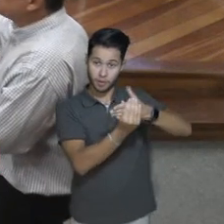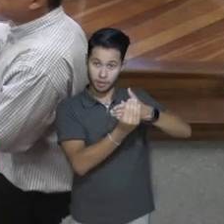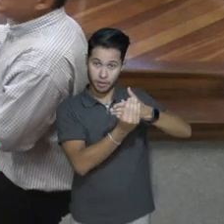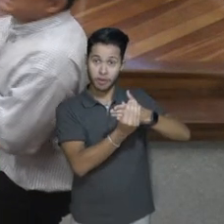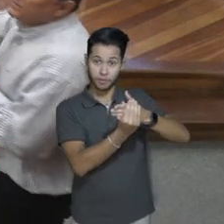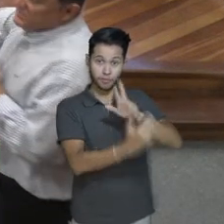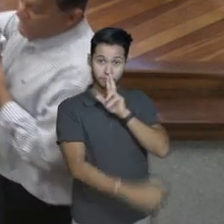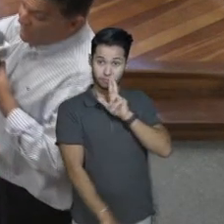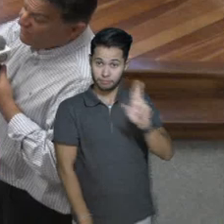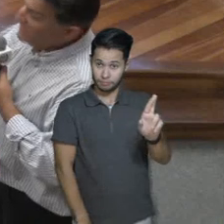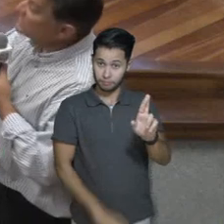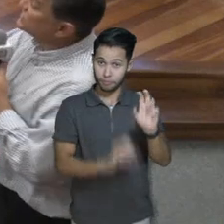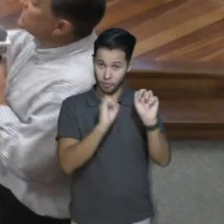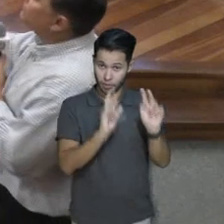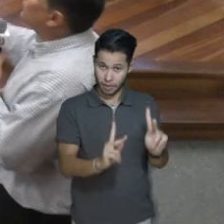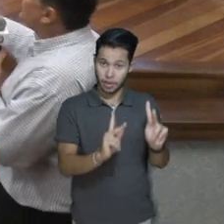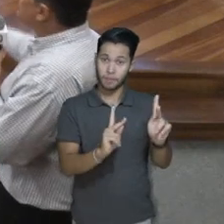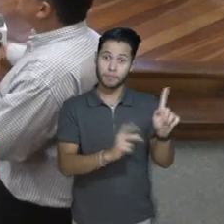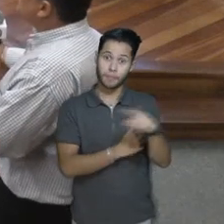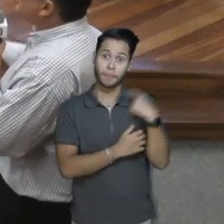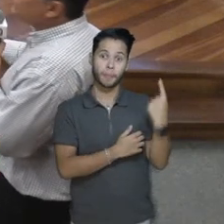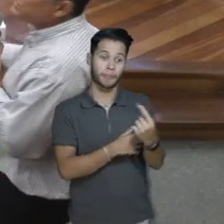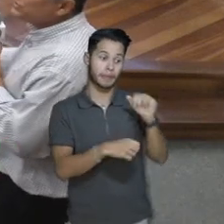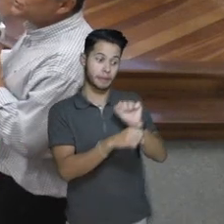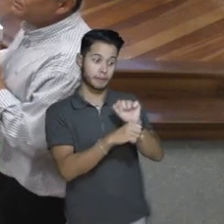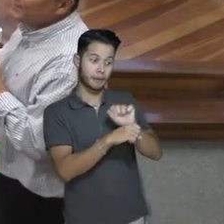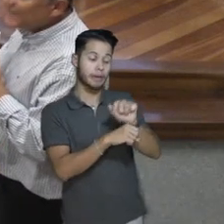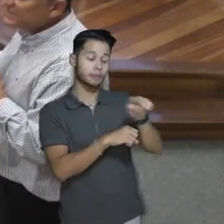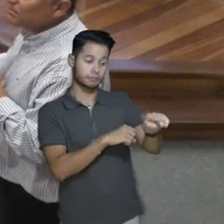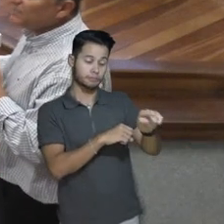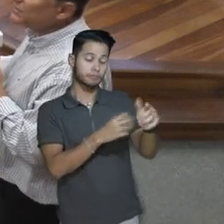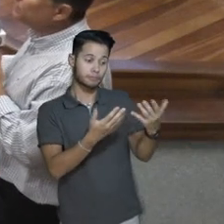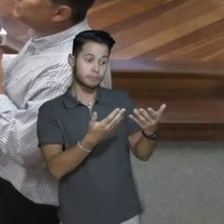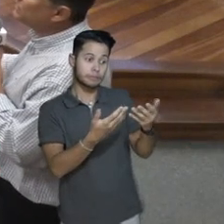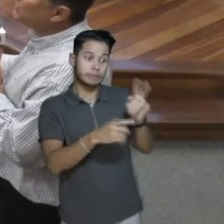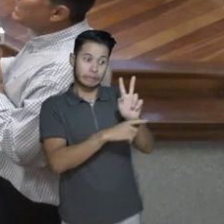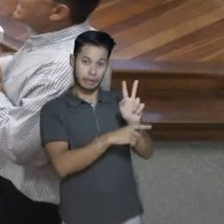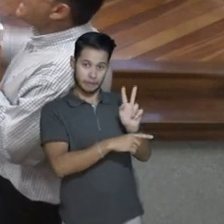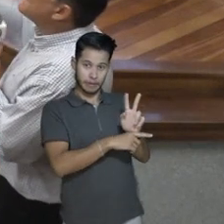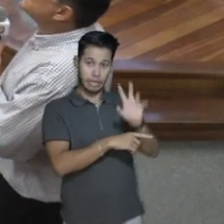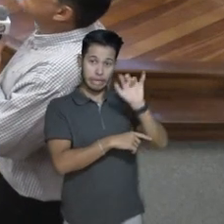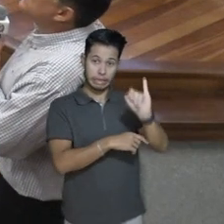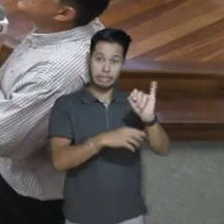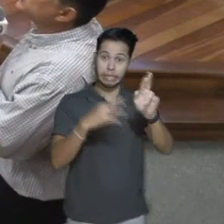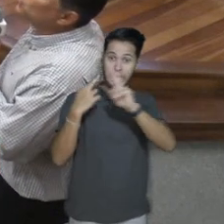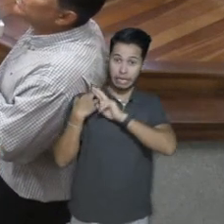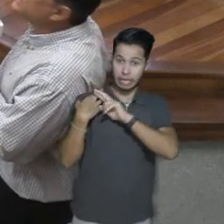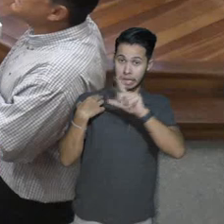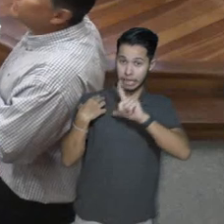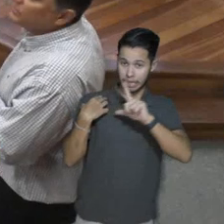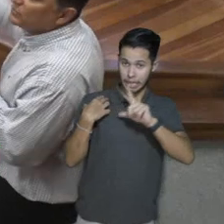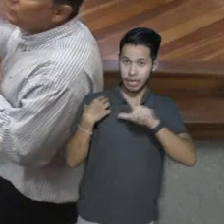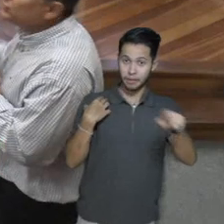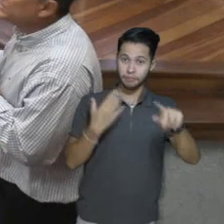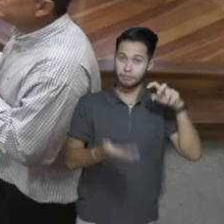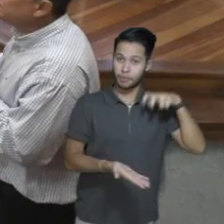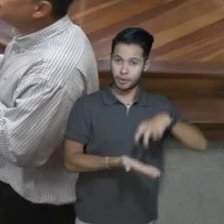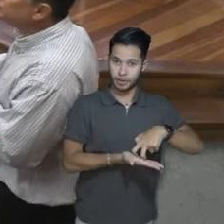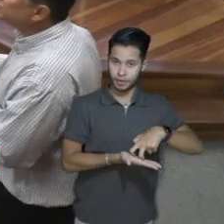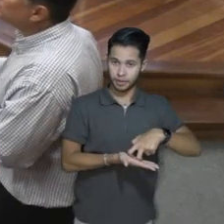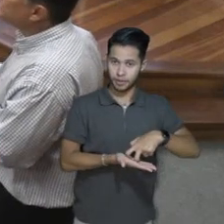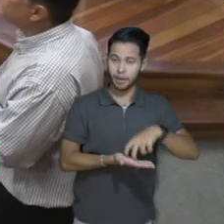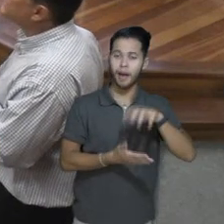que ele seja que ele Se defenda E se ele for responsável ele seja exemplarmente punido Ah mas eu conheço um exemplo os